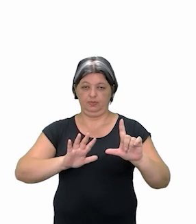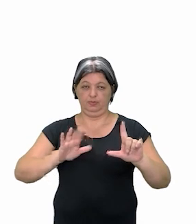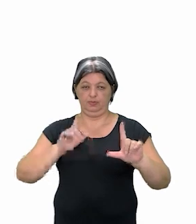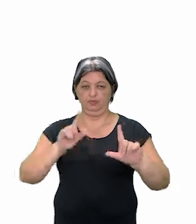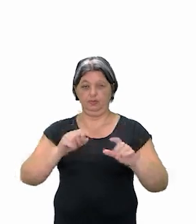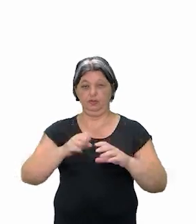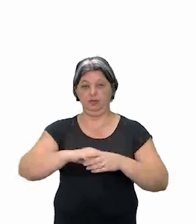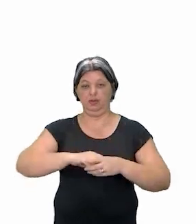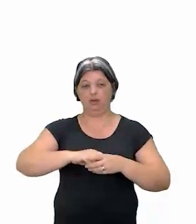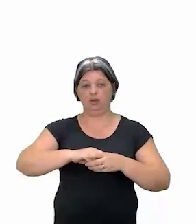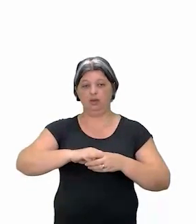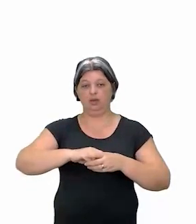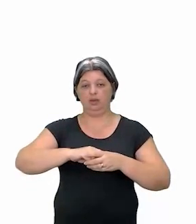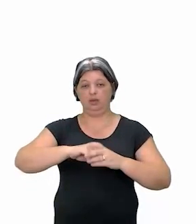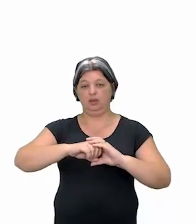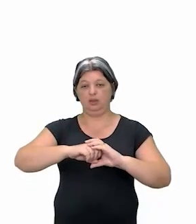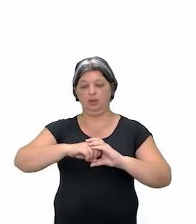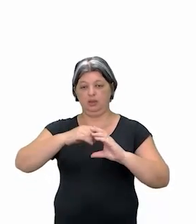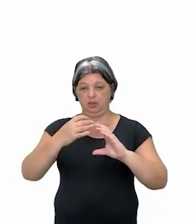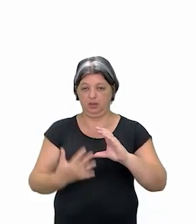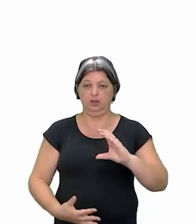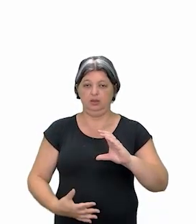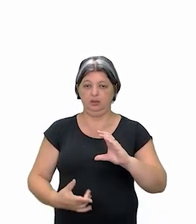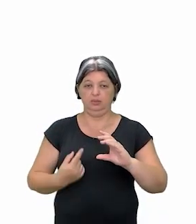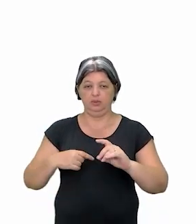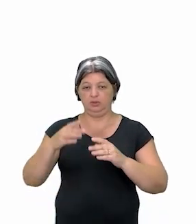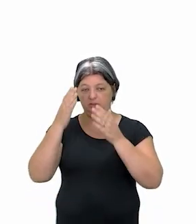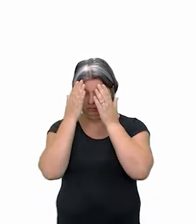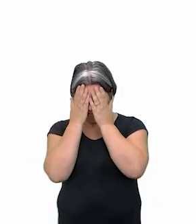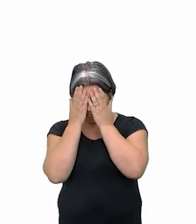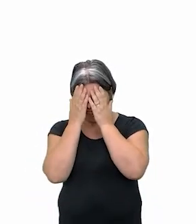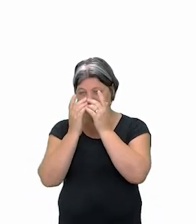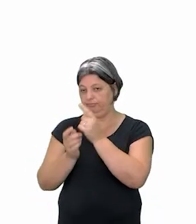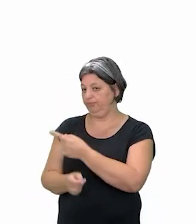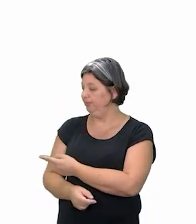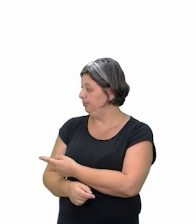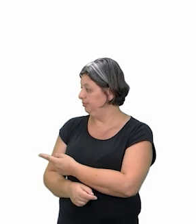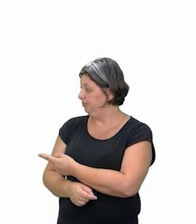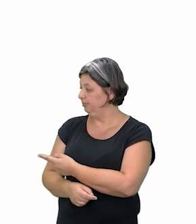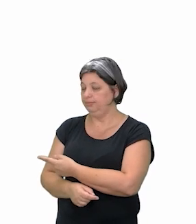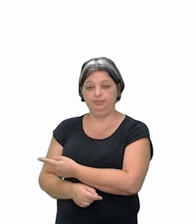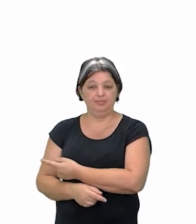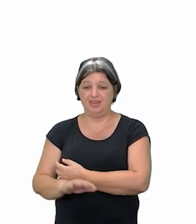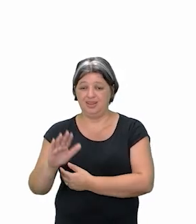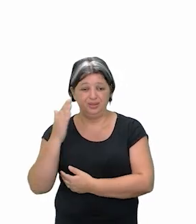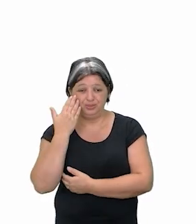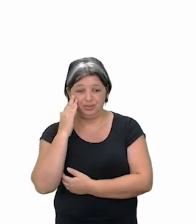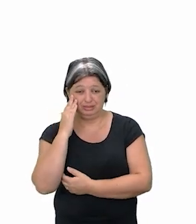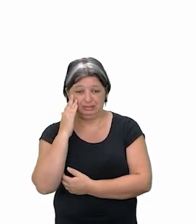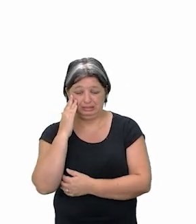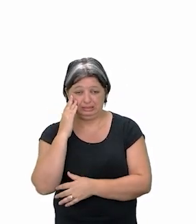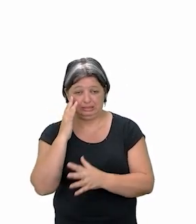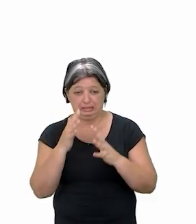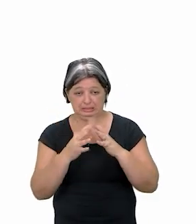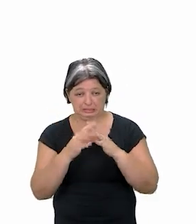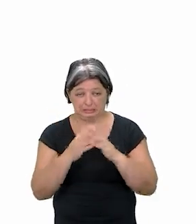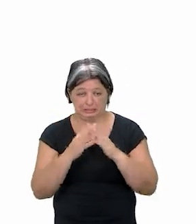característica às vezes, né? Quando o aluno coloca a mão na cabeça e fala, não vou entender, eu não vou entender física, eu não vou